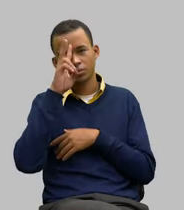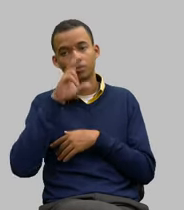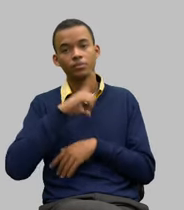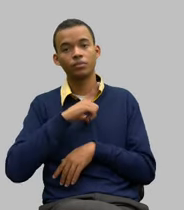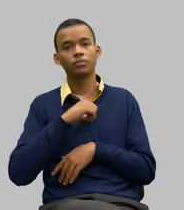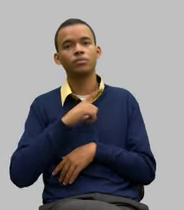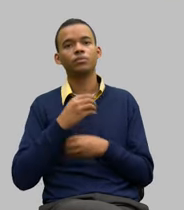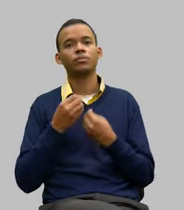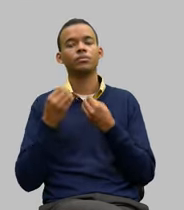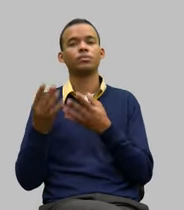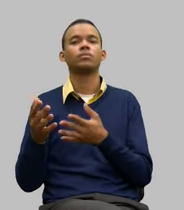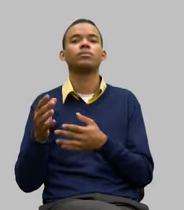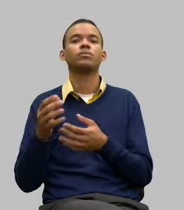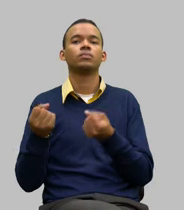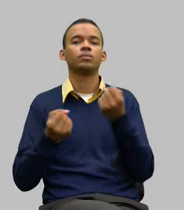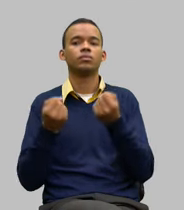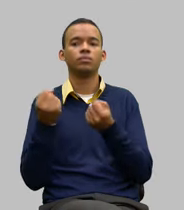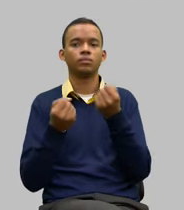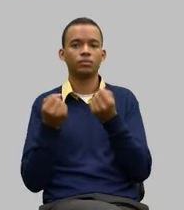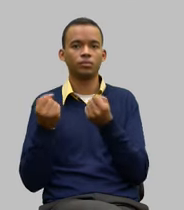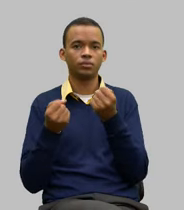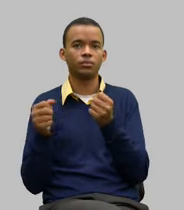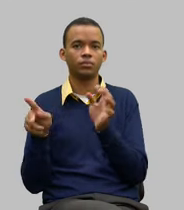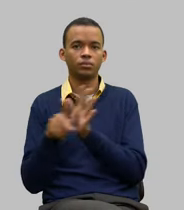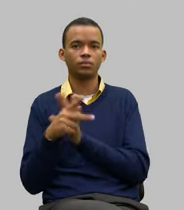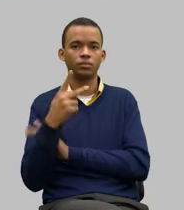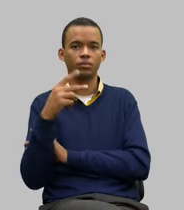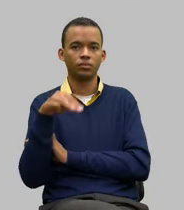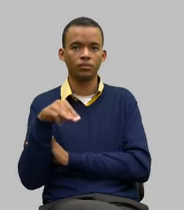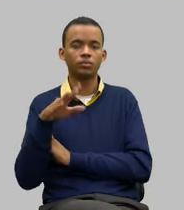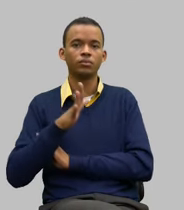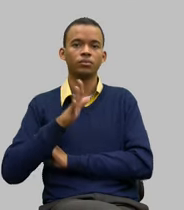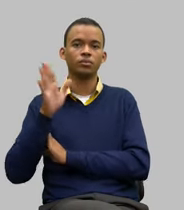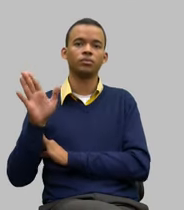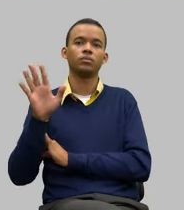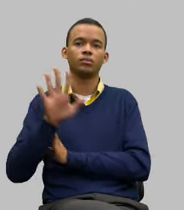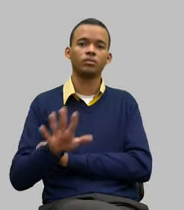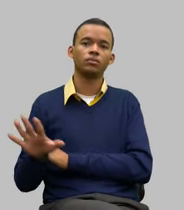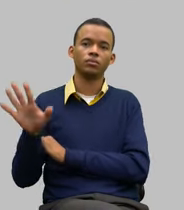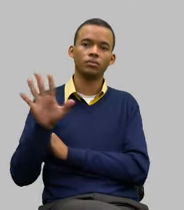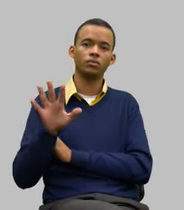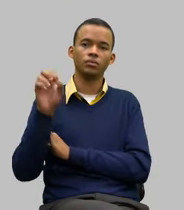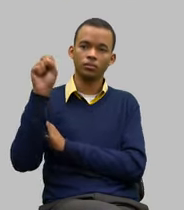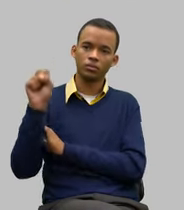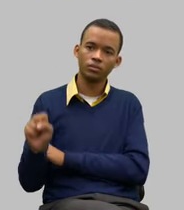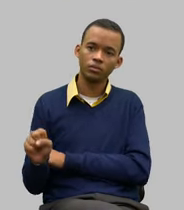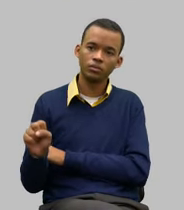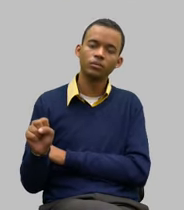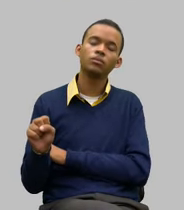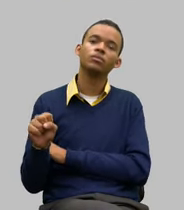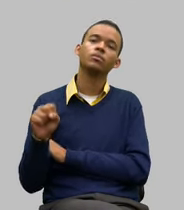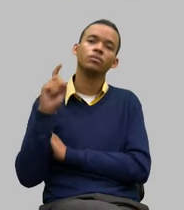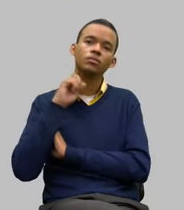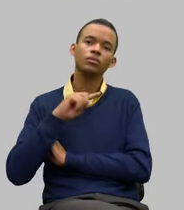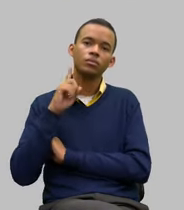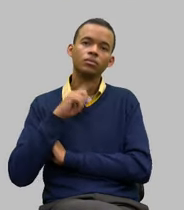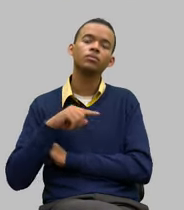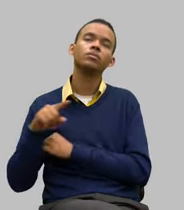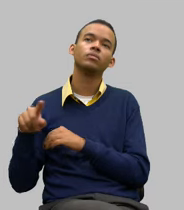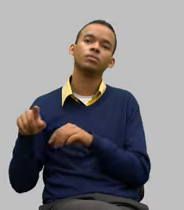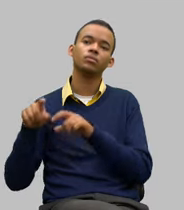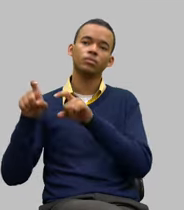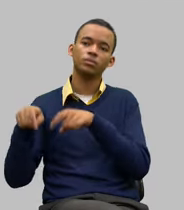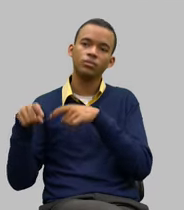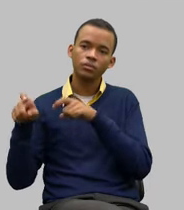paraa Polícia Militar Principalmente PR Patrulha Rural lá na nossa região não região do Sul de Minas Sudoeste aqui na região centroeste